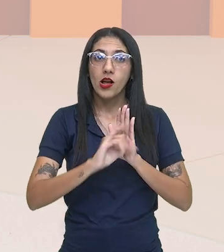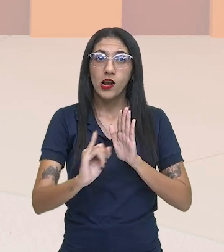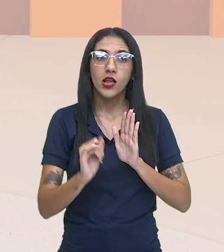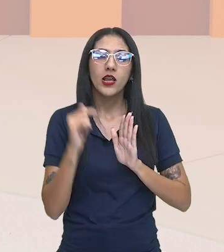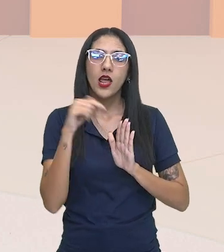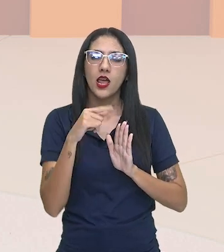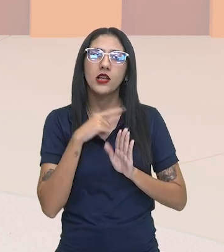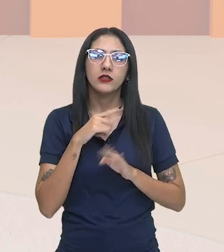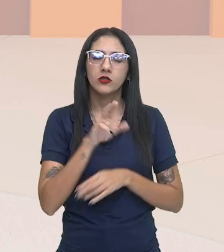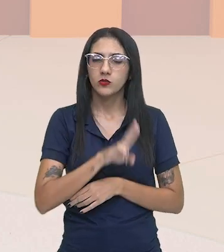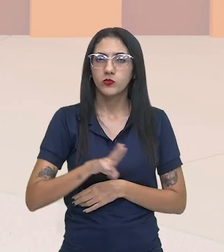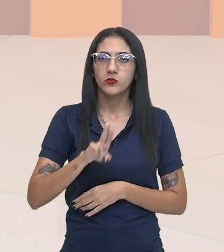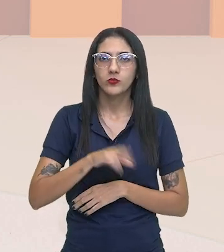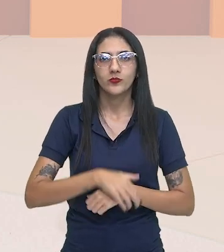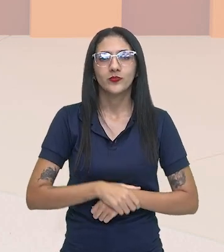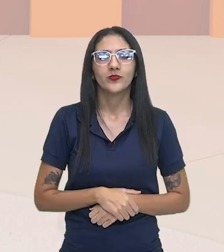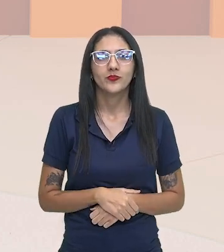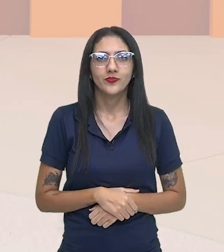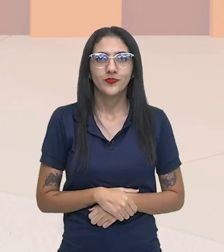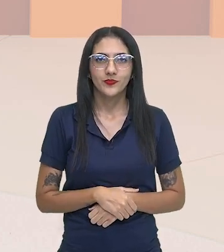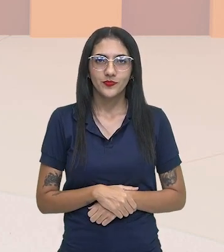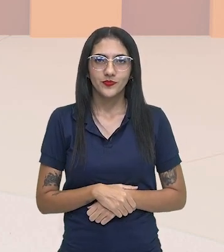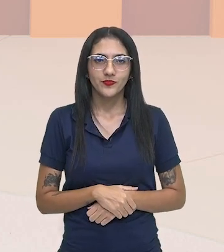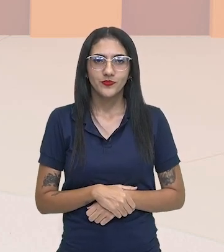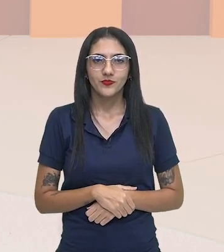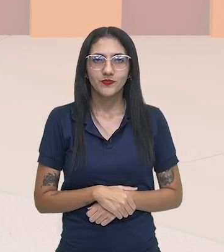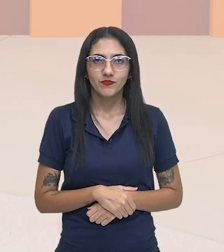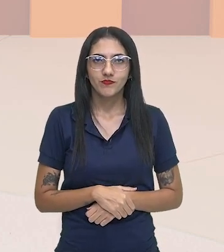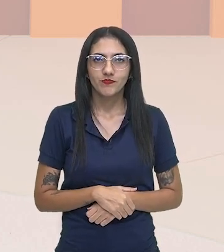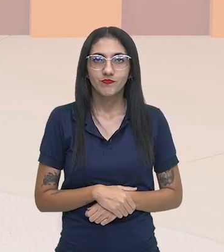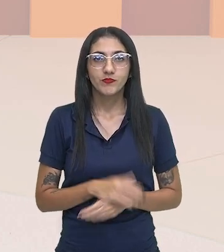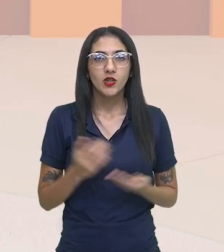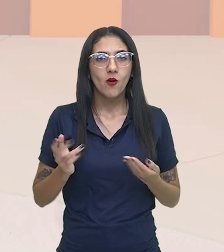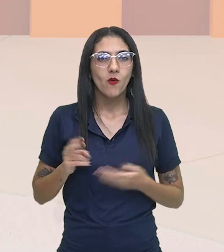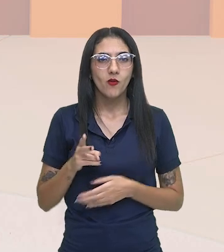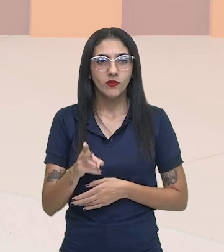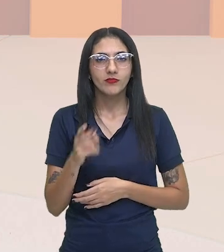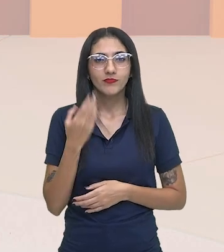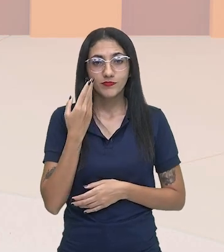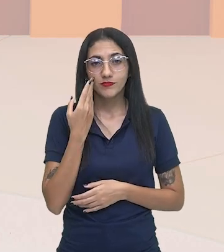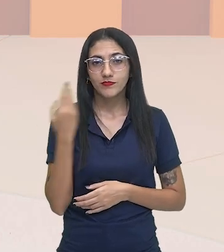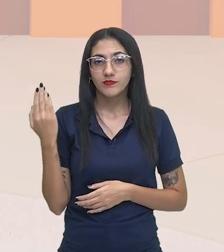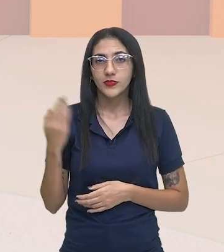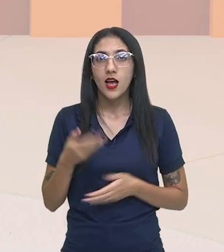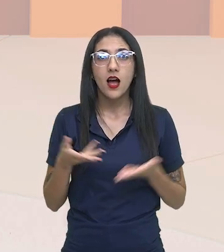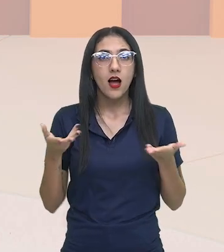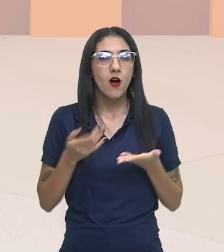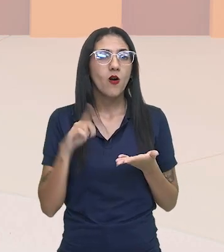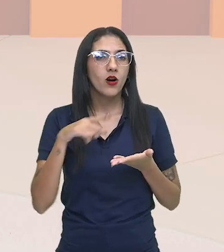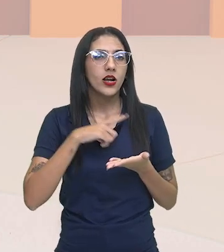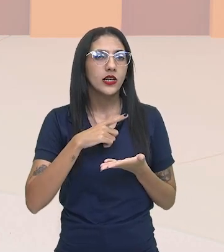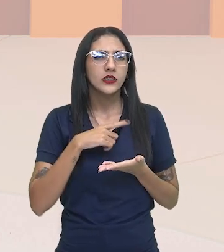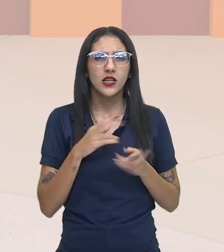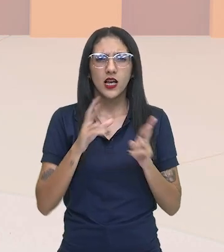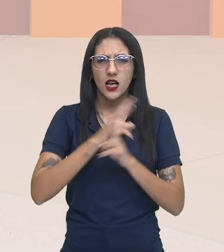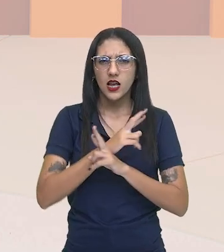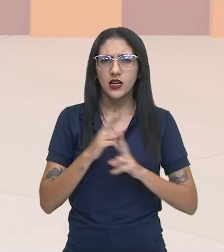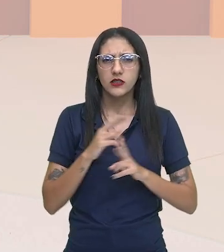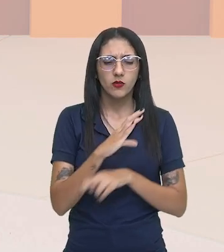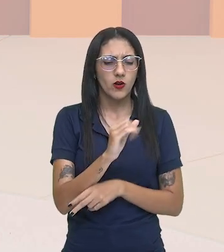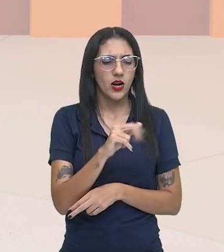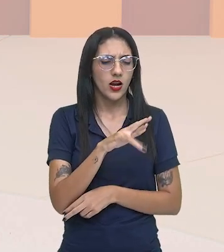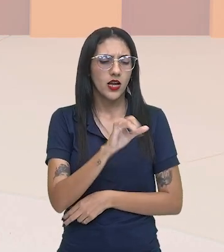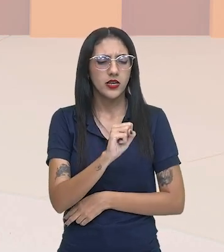exerce o poder da força. Muito bem, vamos então continuar aí a nossa reflexão, falando aí sobre a dominação carismática,